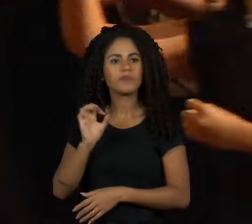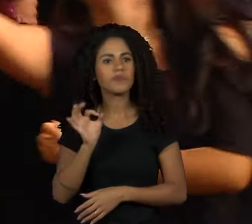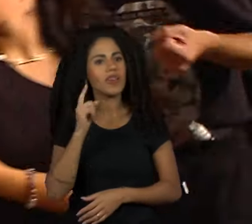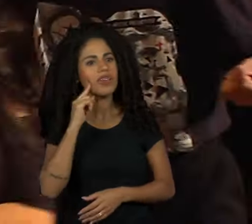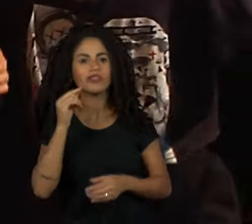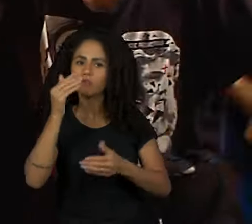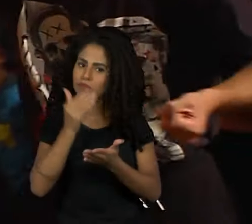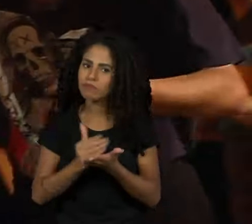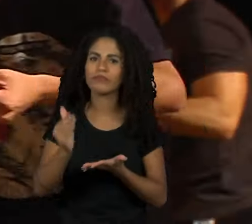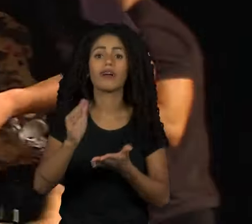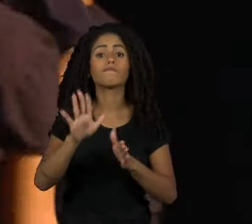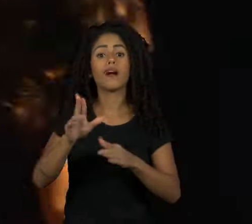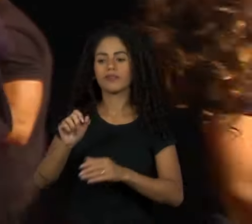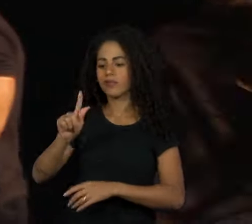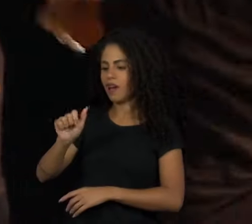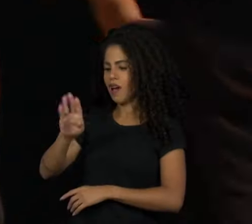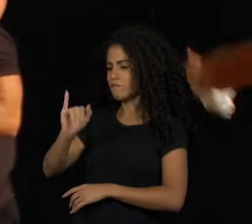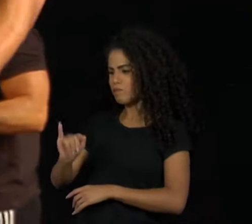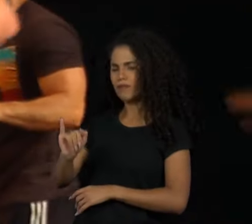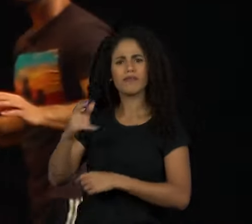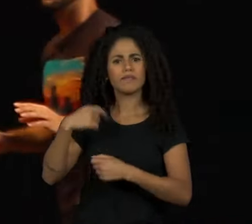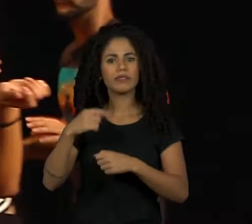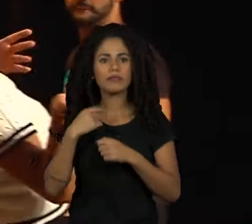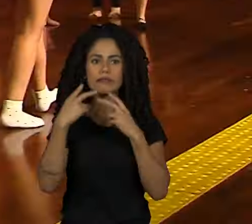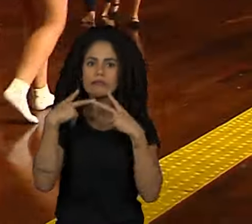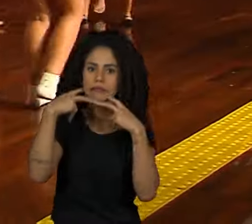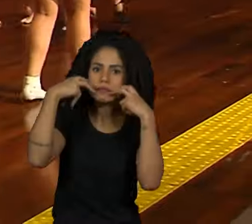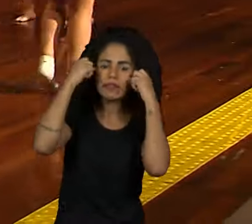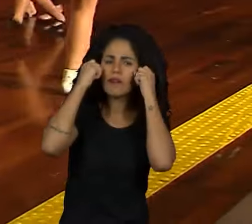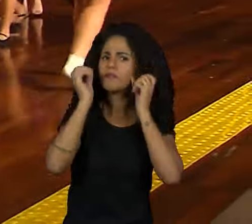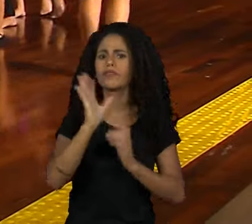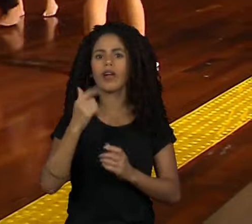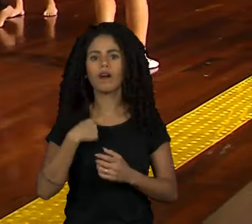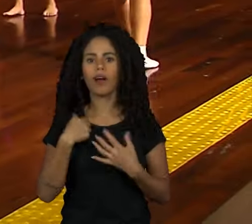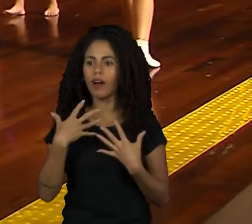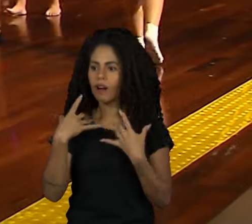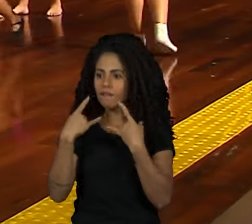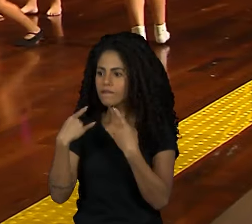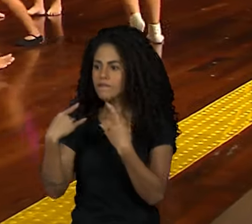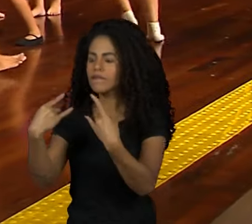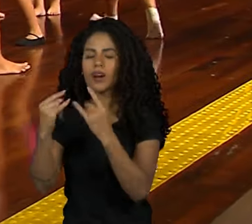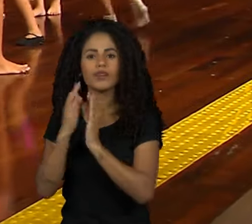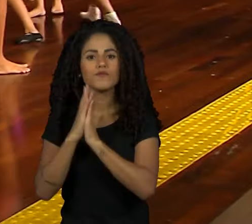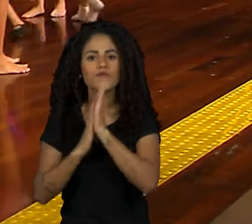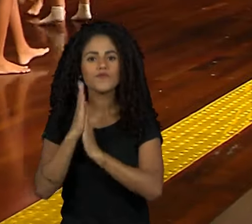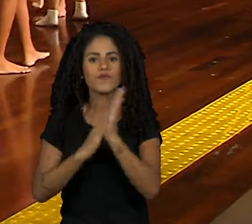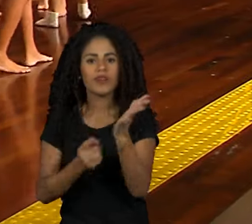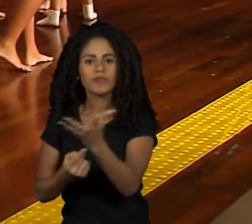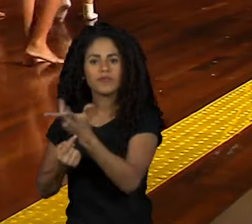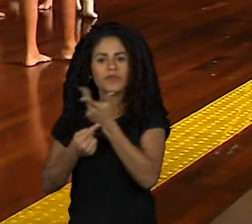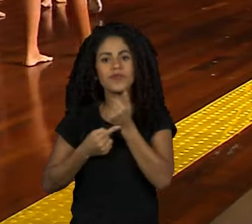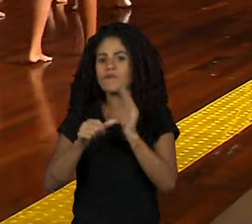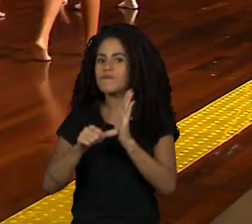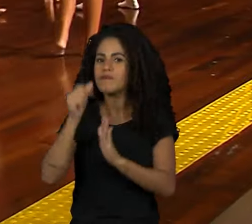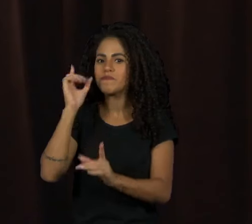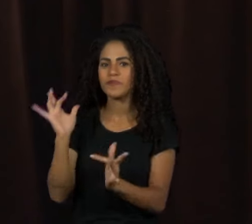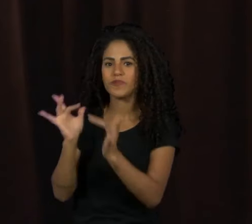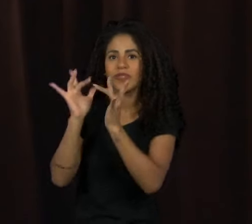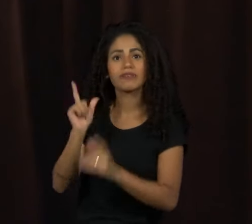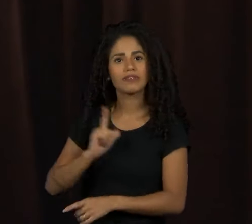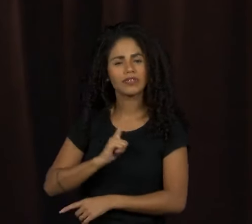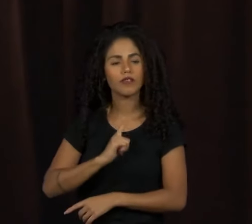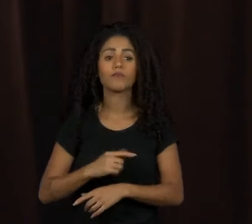A Gabi não precisou driblar a timidez. O encantamento com a arte aconteceu à primeira vista.